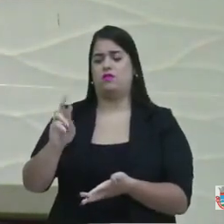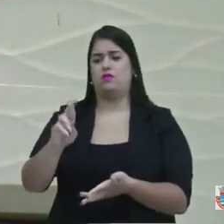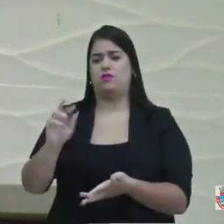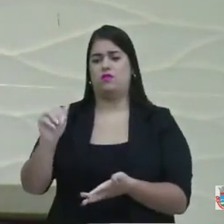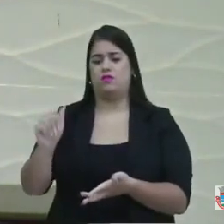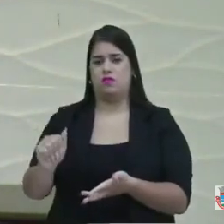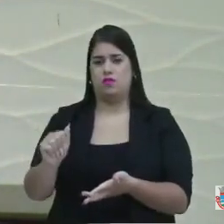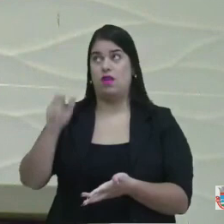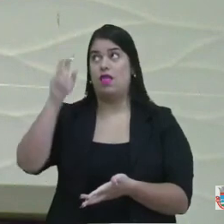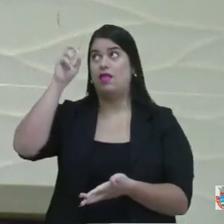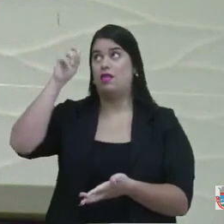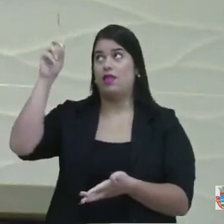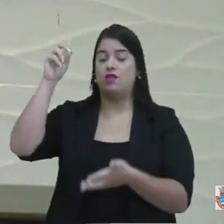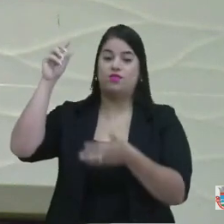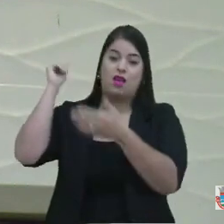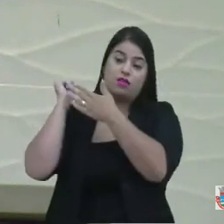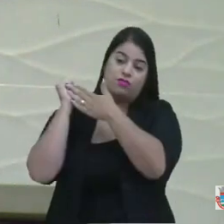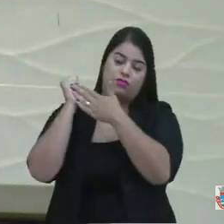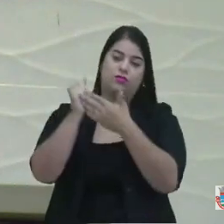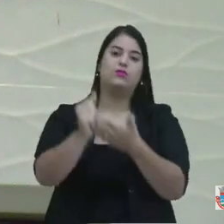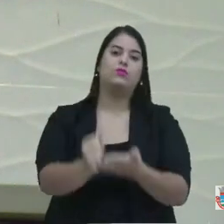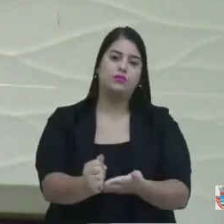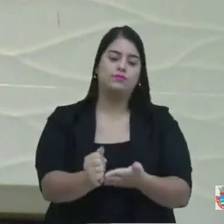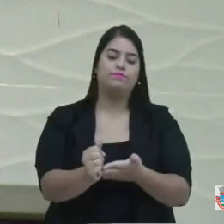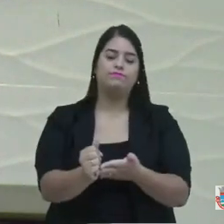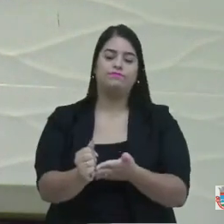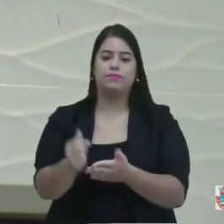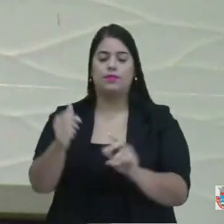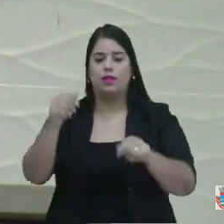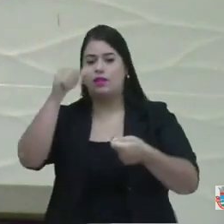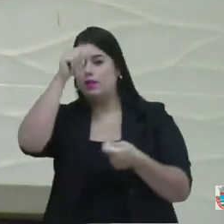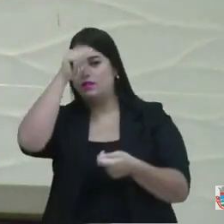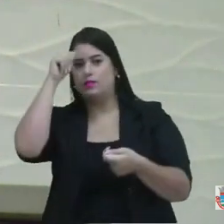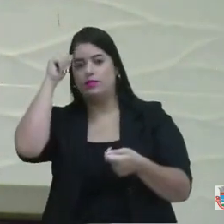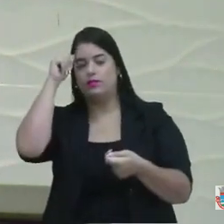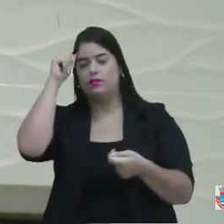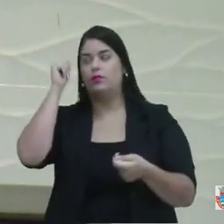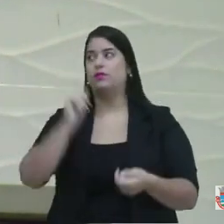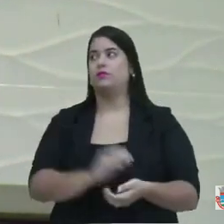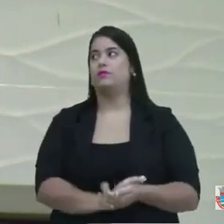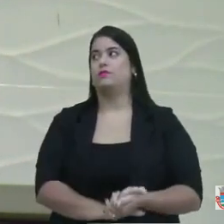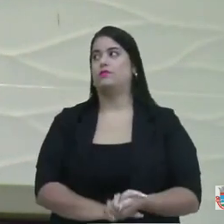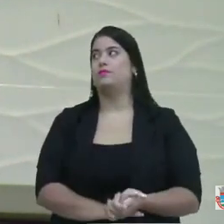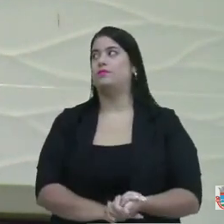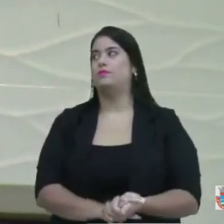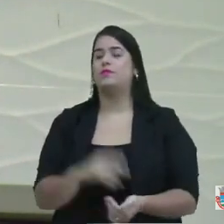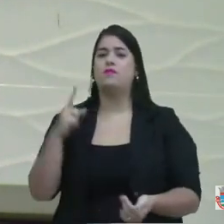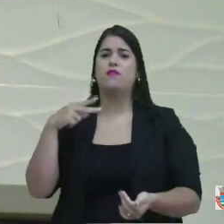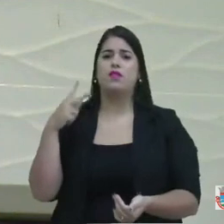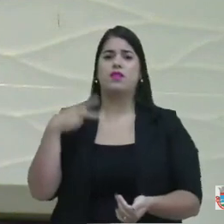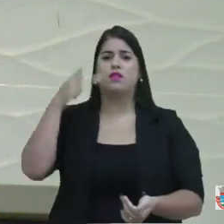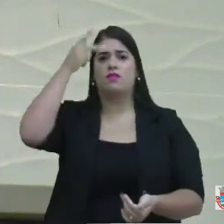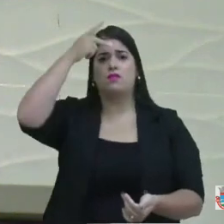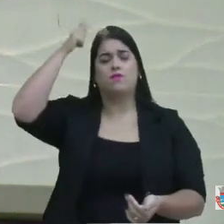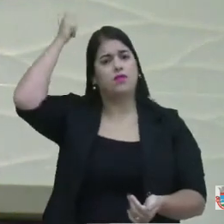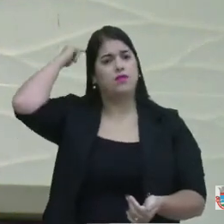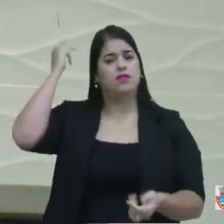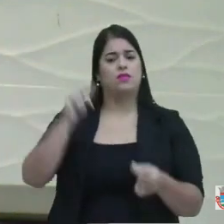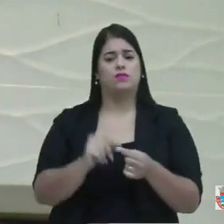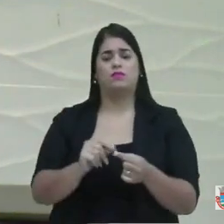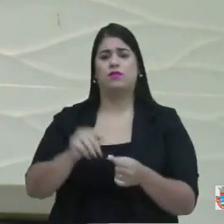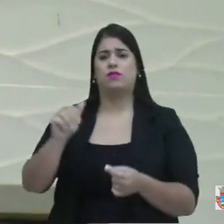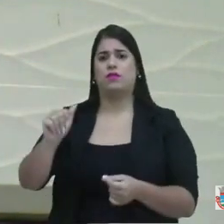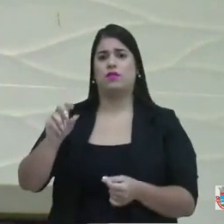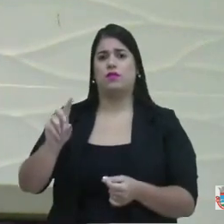mandou Alexandre Batité, junto com o governo e com o Pedro, nós fizemos, o vereador Pacheco, a doutora. E fico muito triste